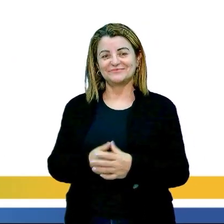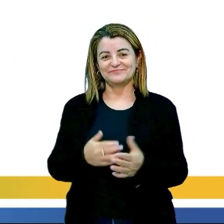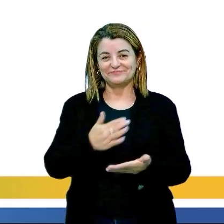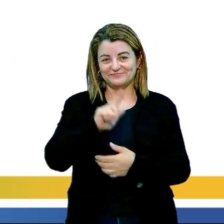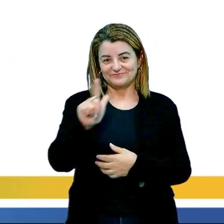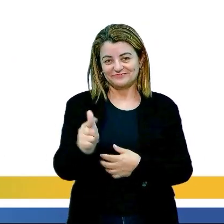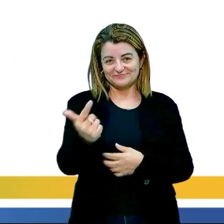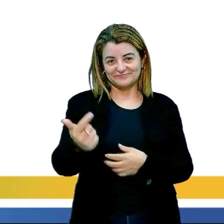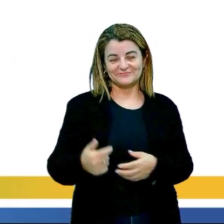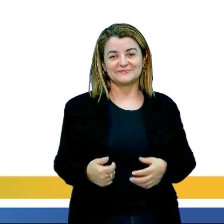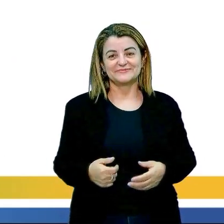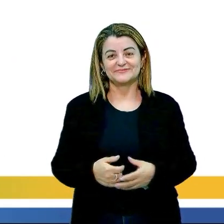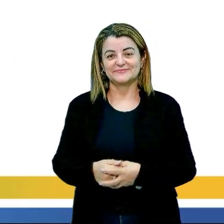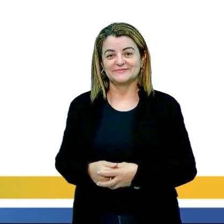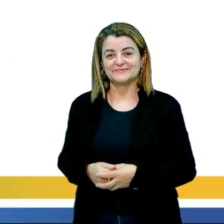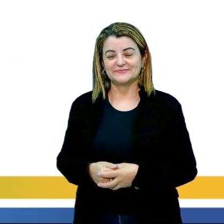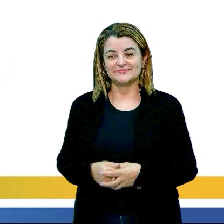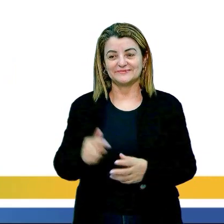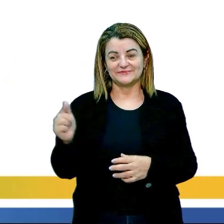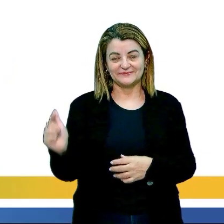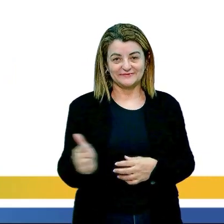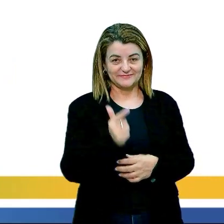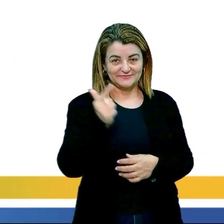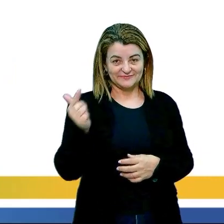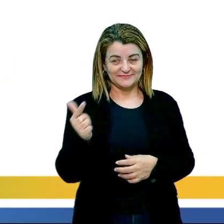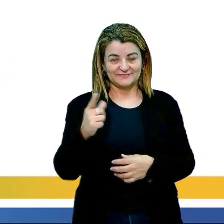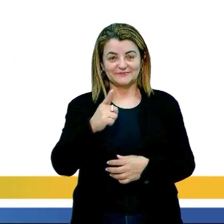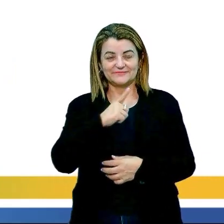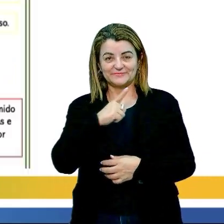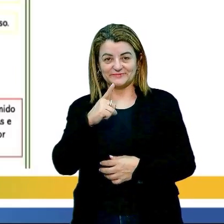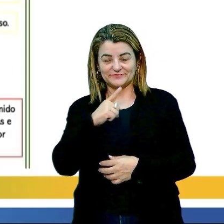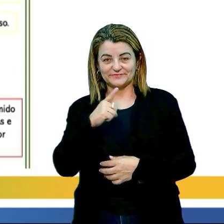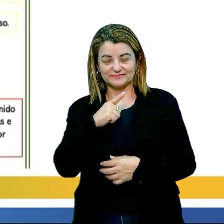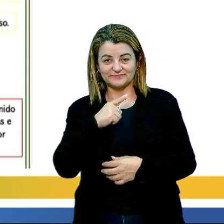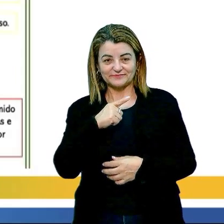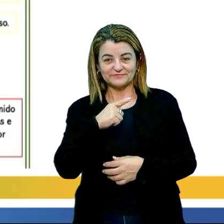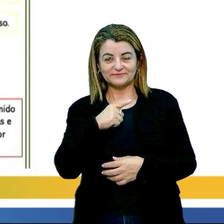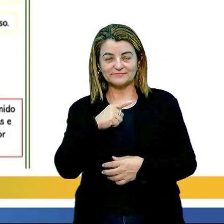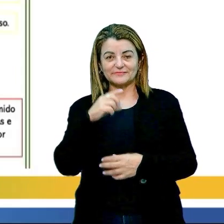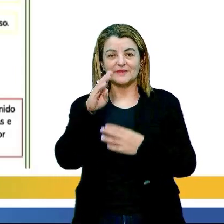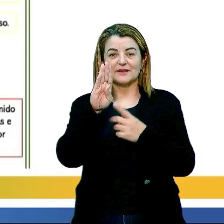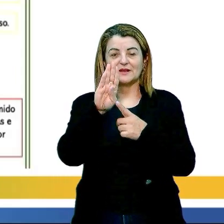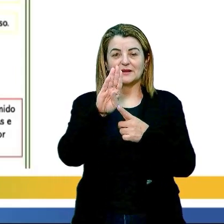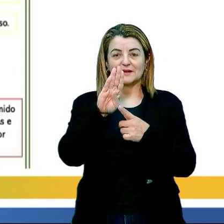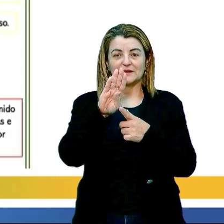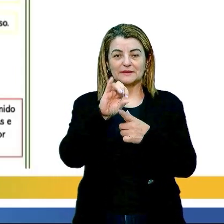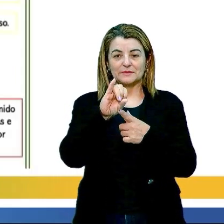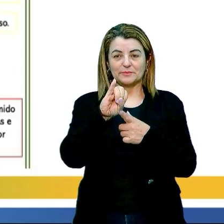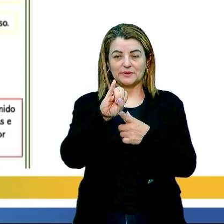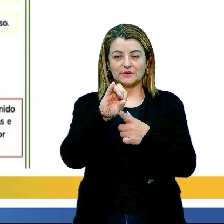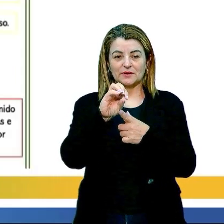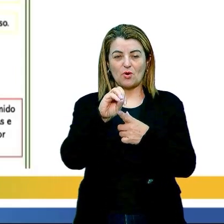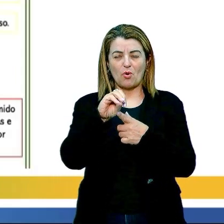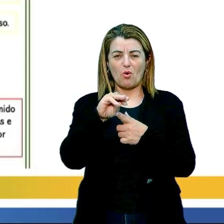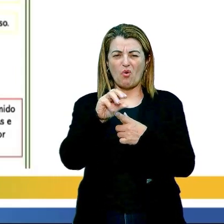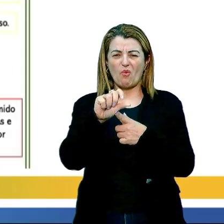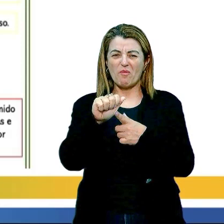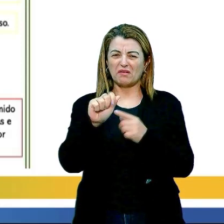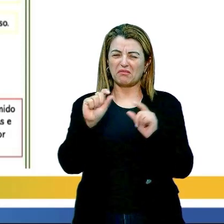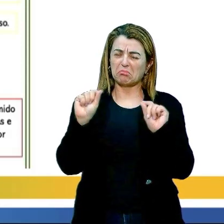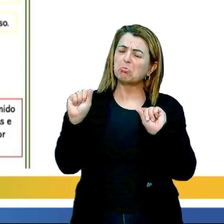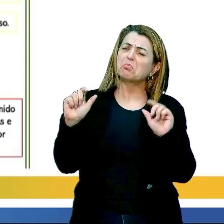vamos para a próxima. Na próxima, nós vamos falar de biomas. E,